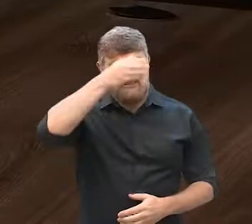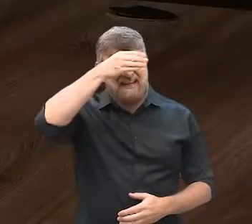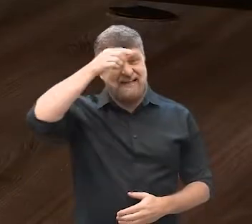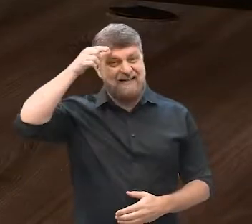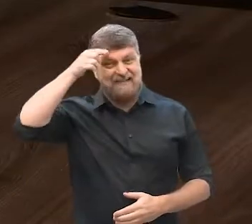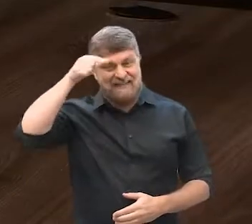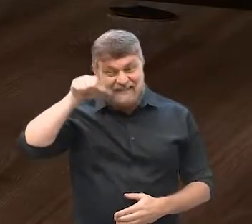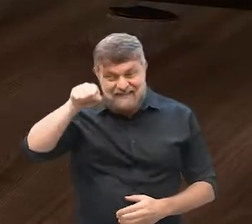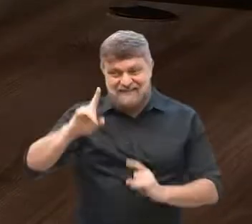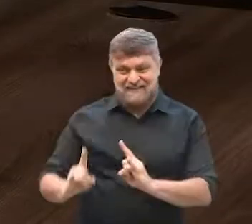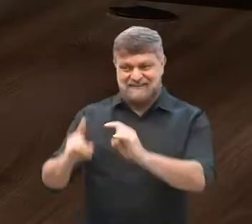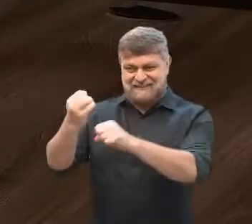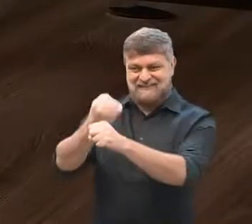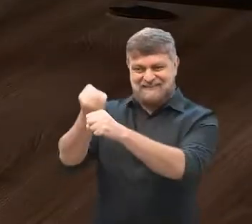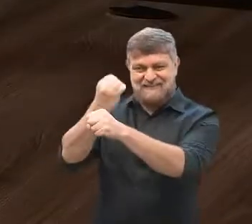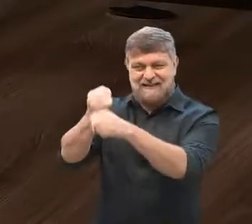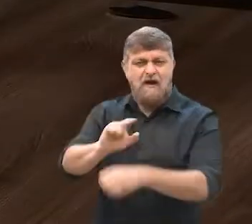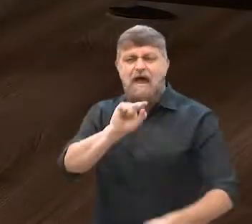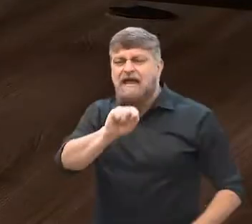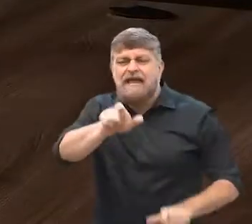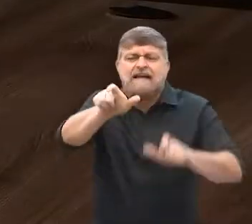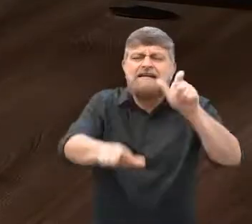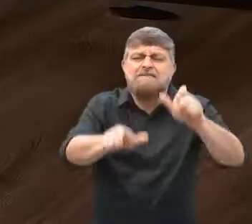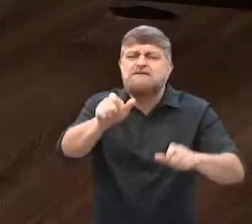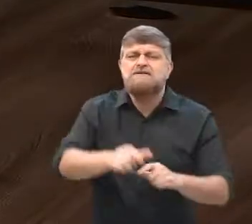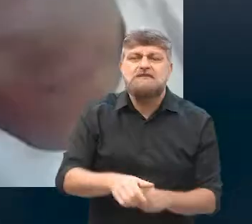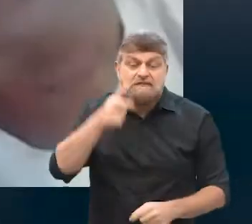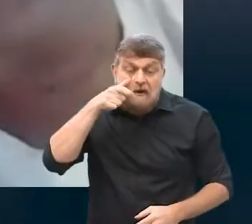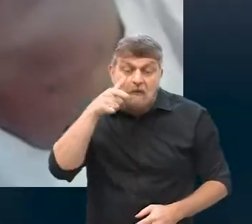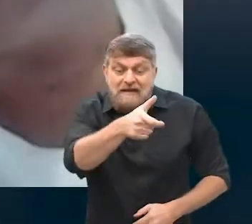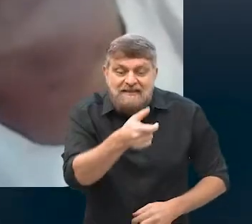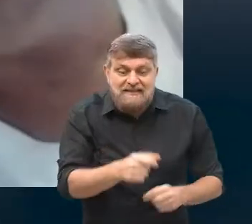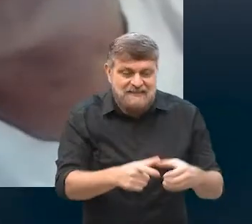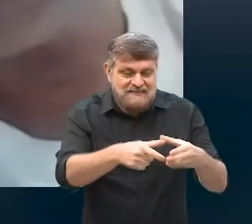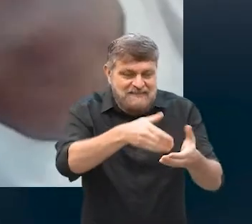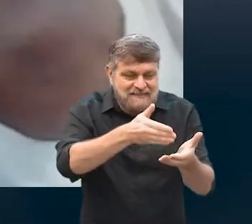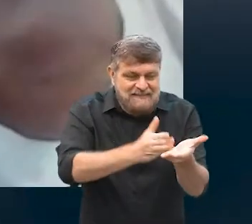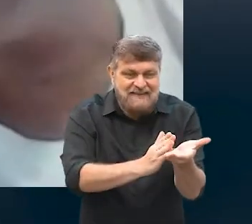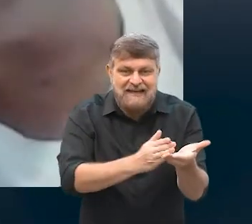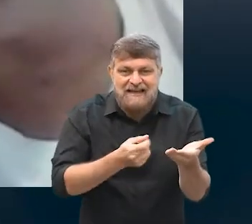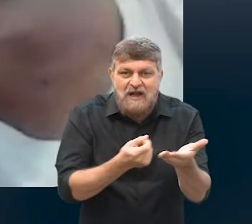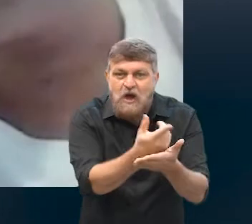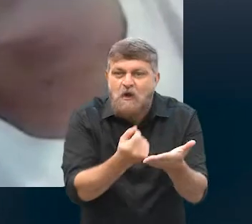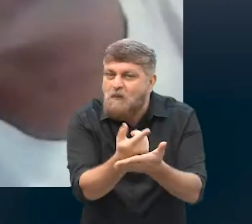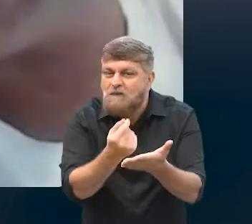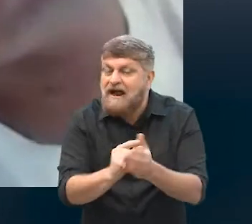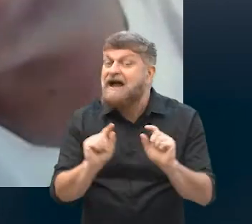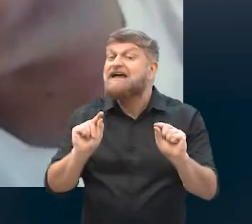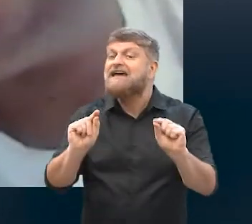clientes das obras? Quem é esse público? Bom, basicamente,